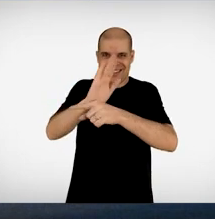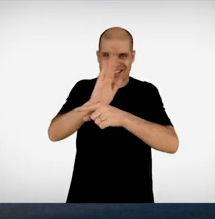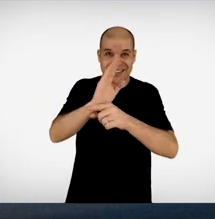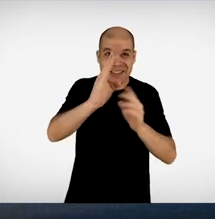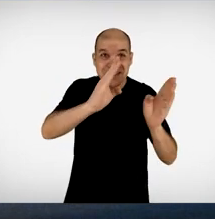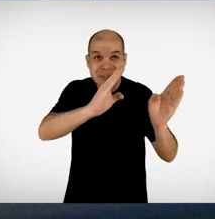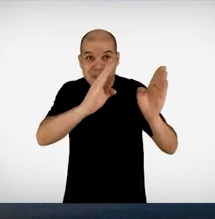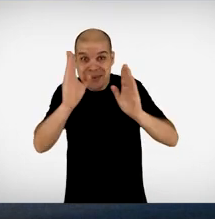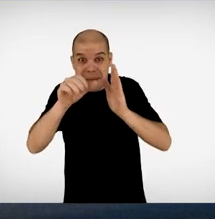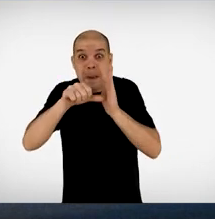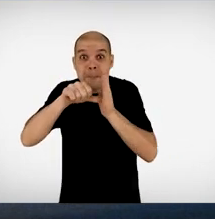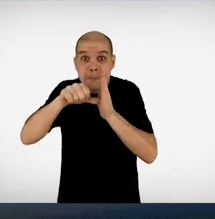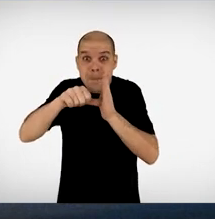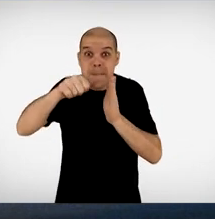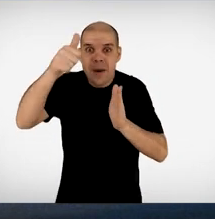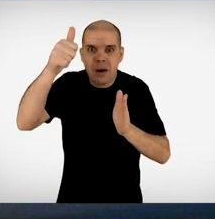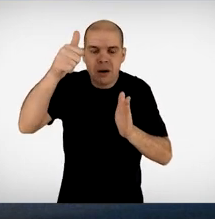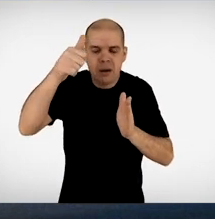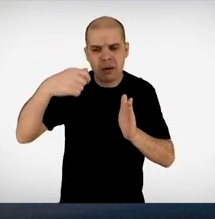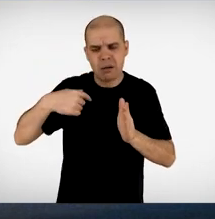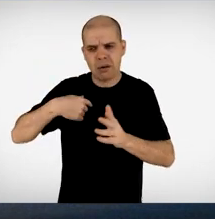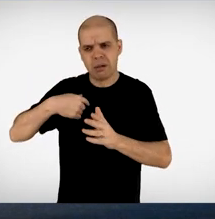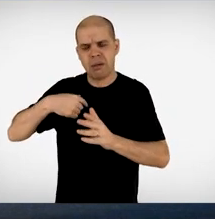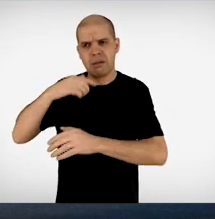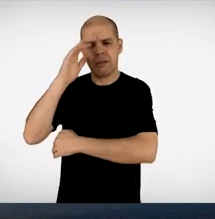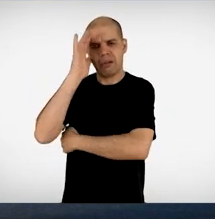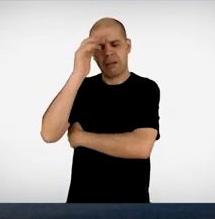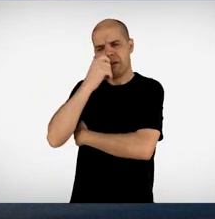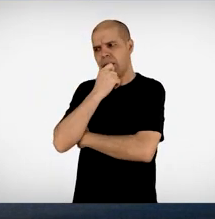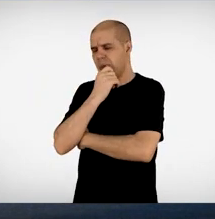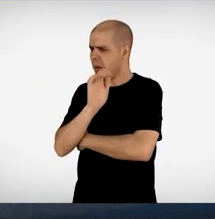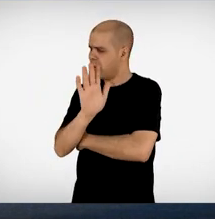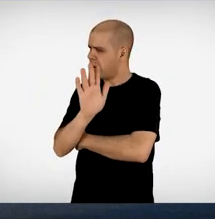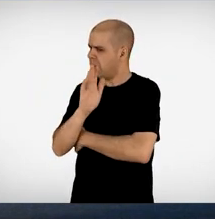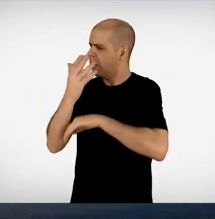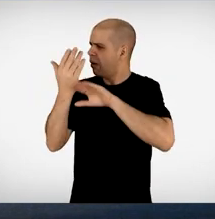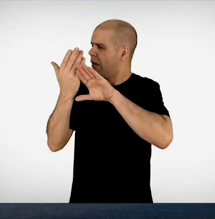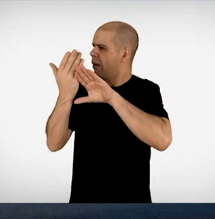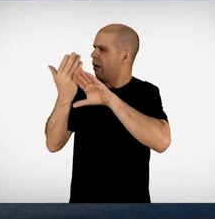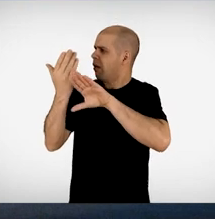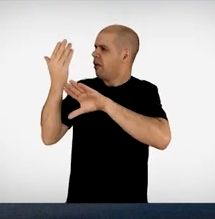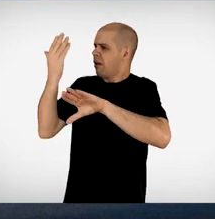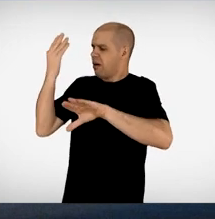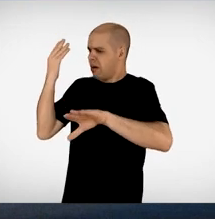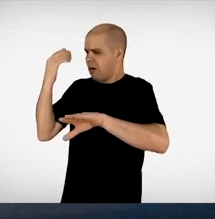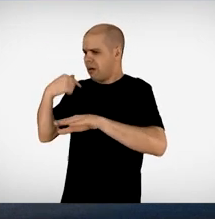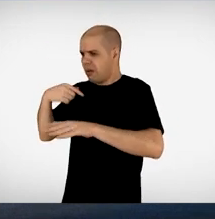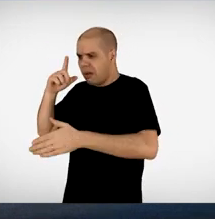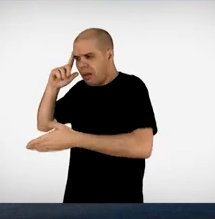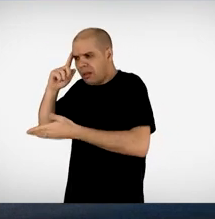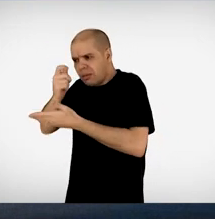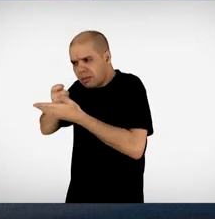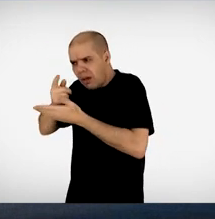primeira vez, que eu também comecei a me perguntar quais tinham sido as minhas escolhas,